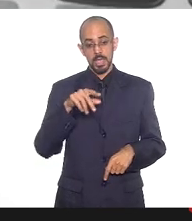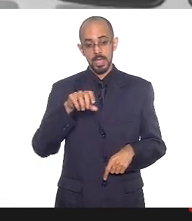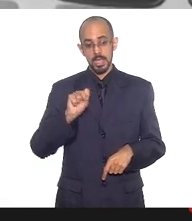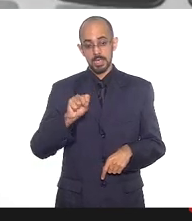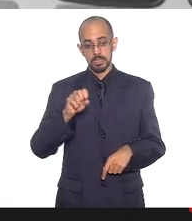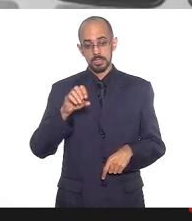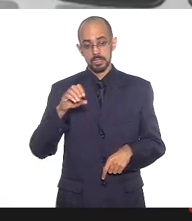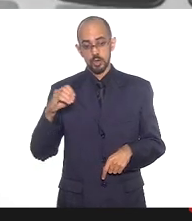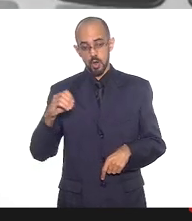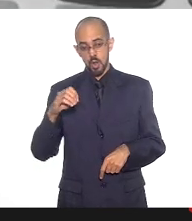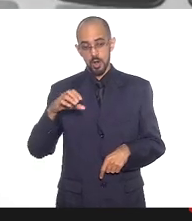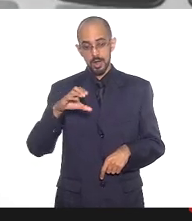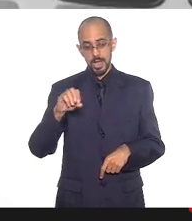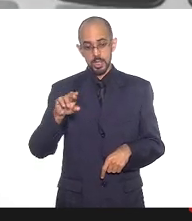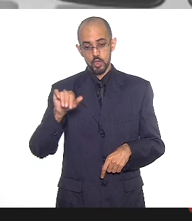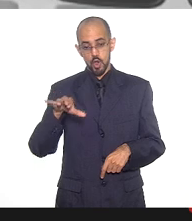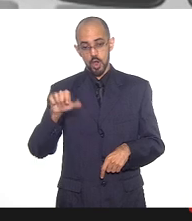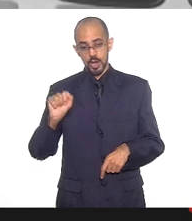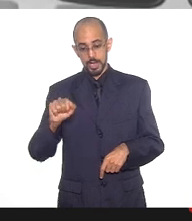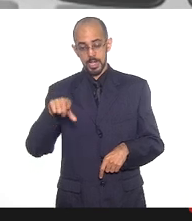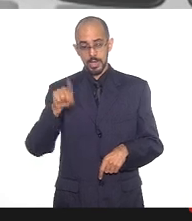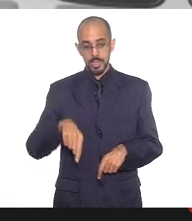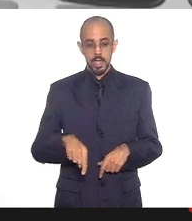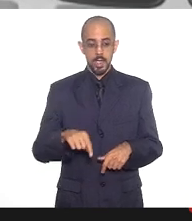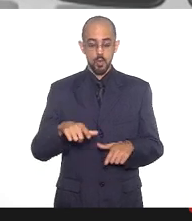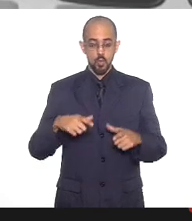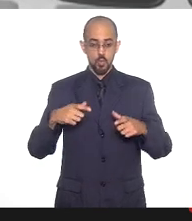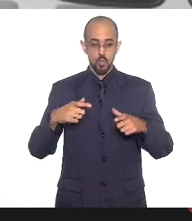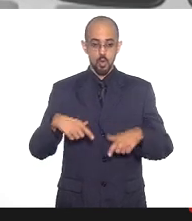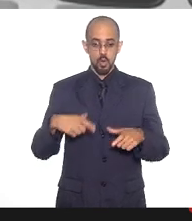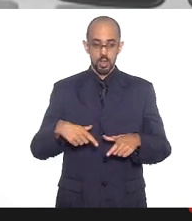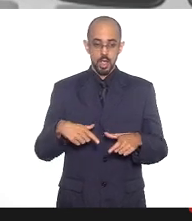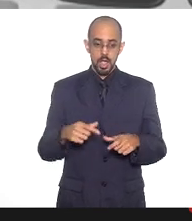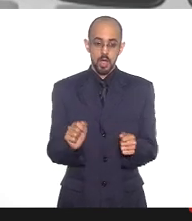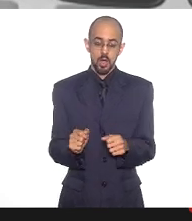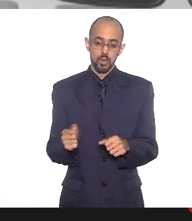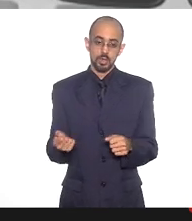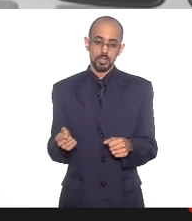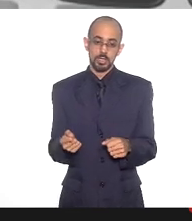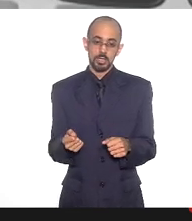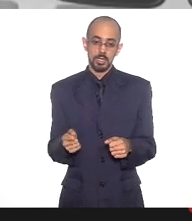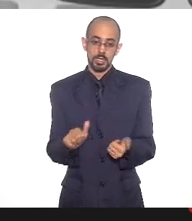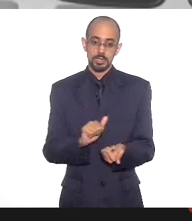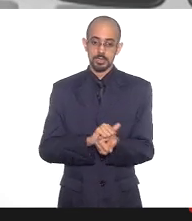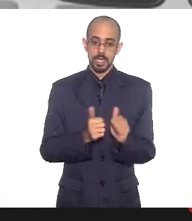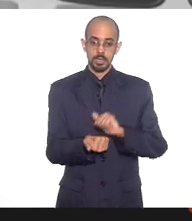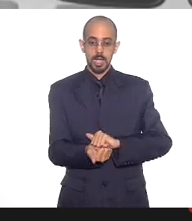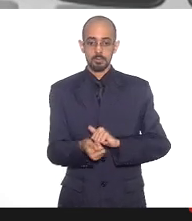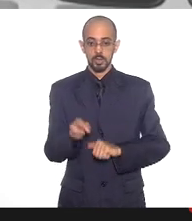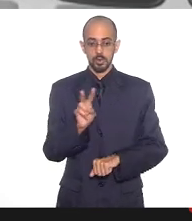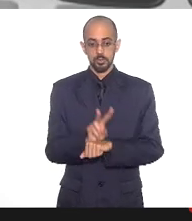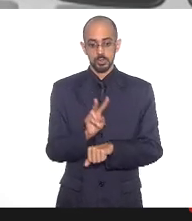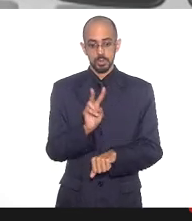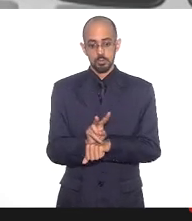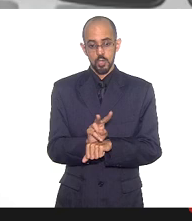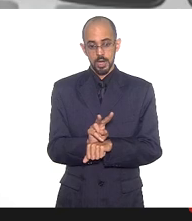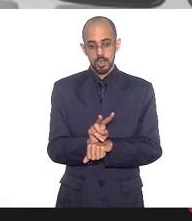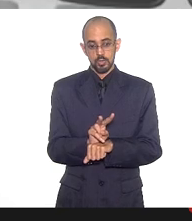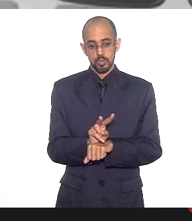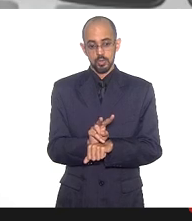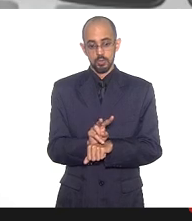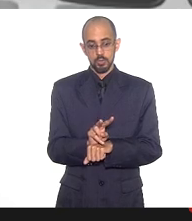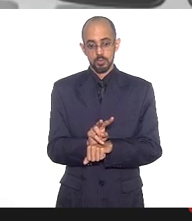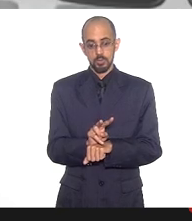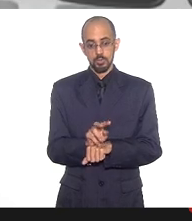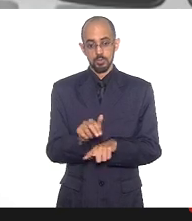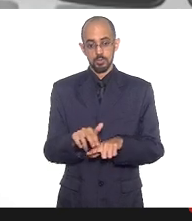de terceiros, e pela lógica do Repetro, SPED, ele se encaixa na condição de temporário, consequentemente a sua importação via